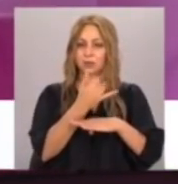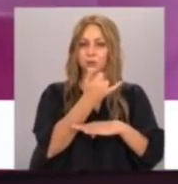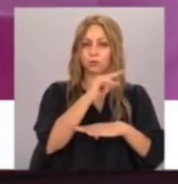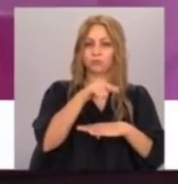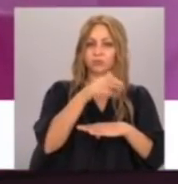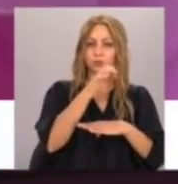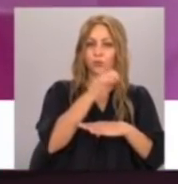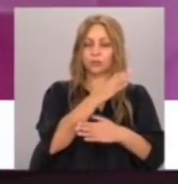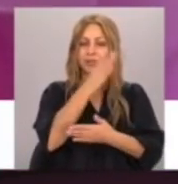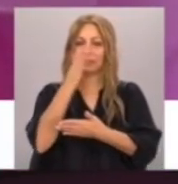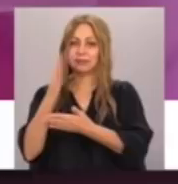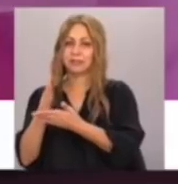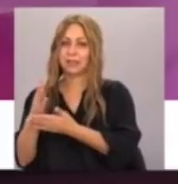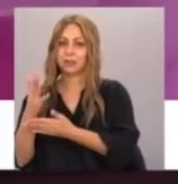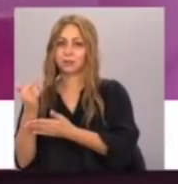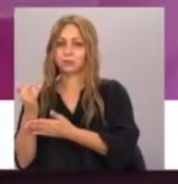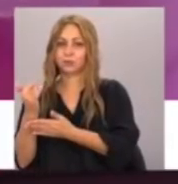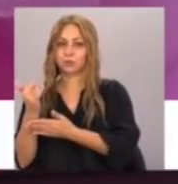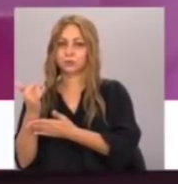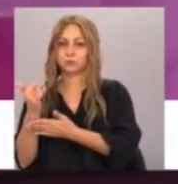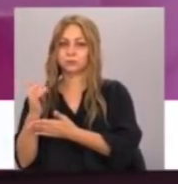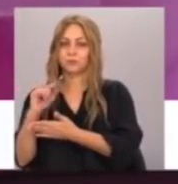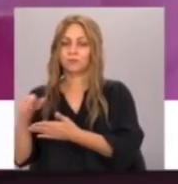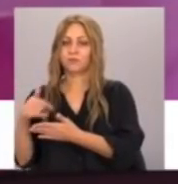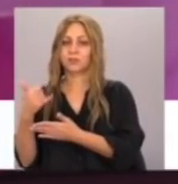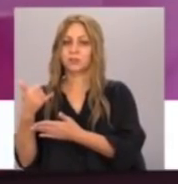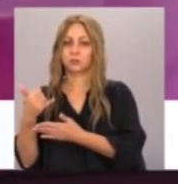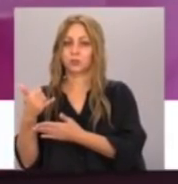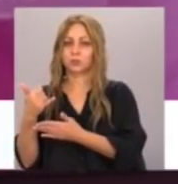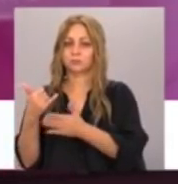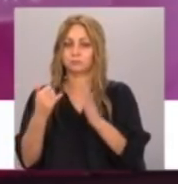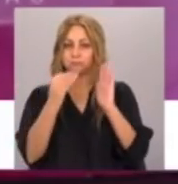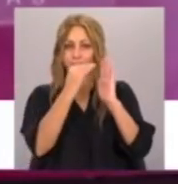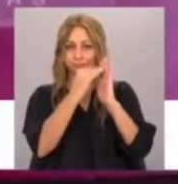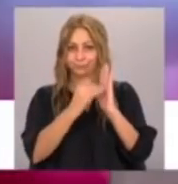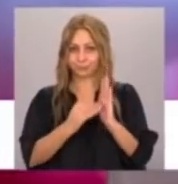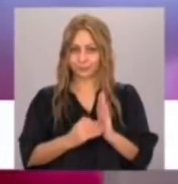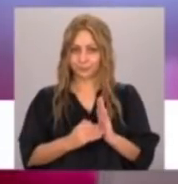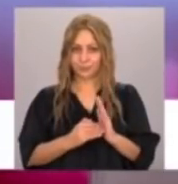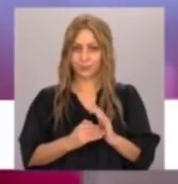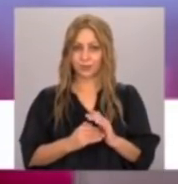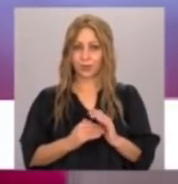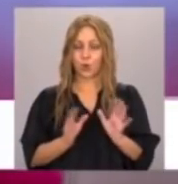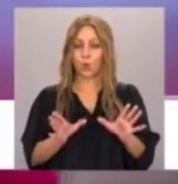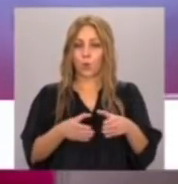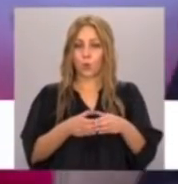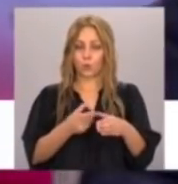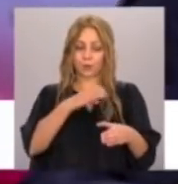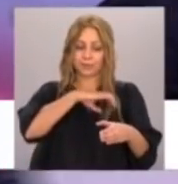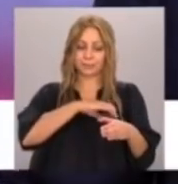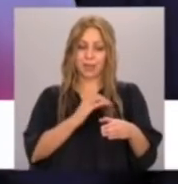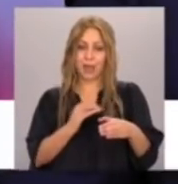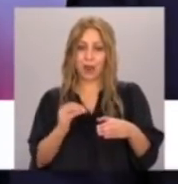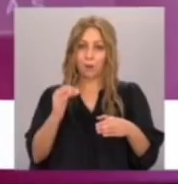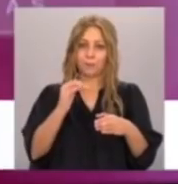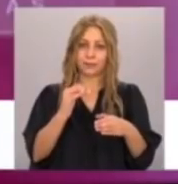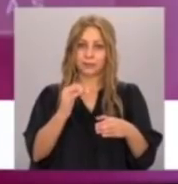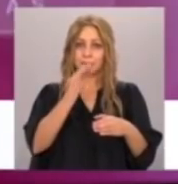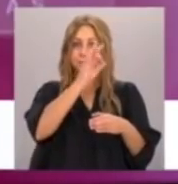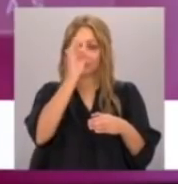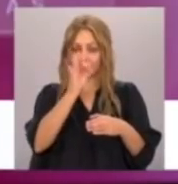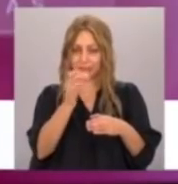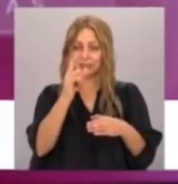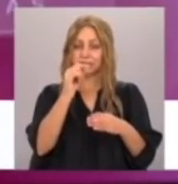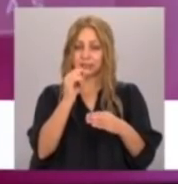2,8 por cento até 12 jogadores por cento são história é o que está aqui à medida que os calões que o rendimento vai aumentando a taxa média